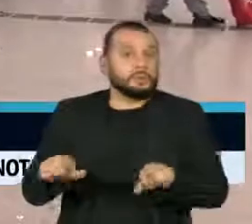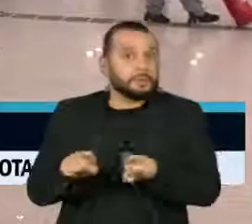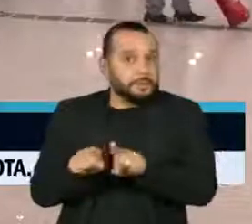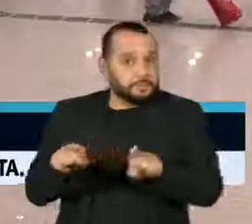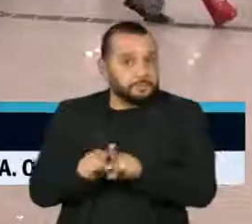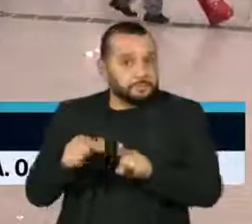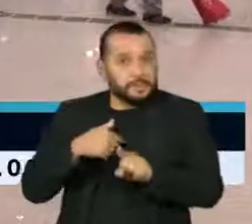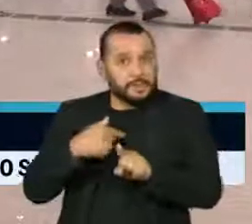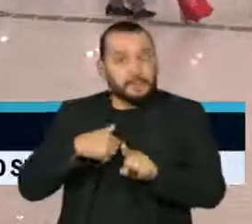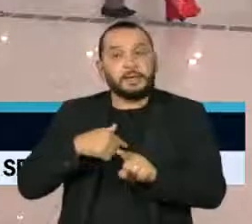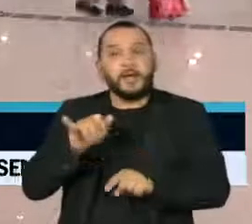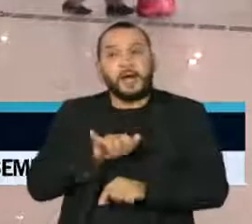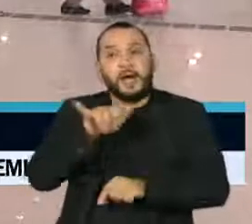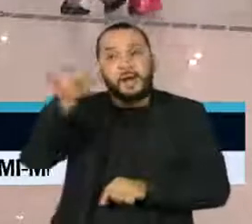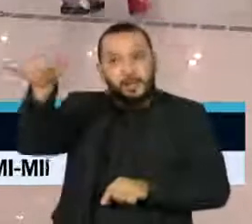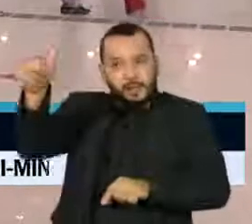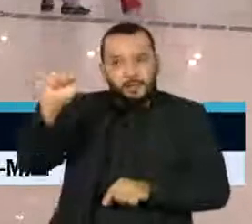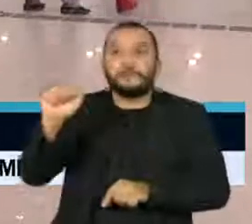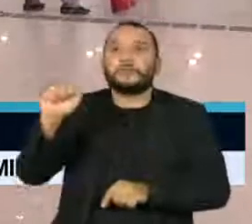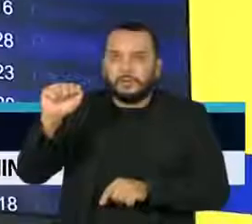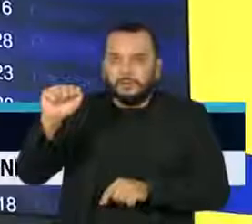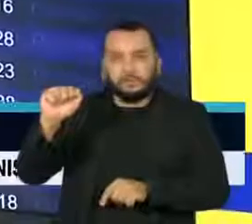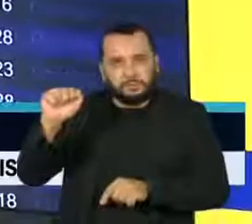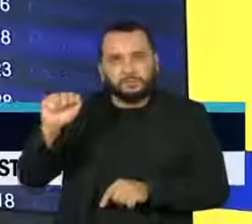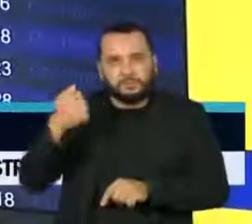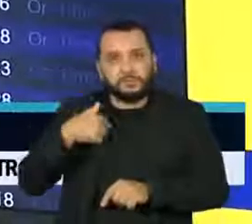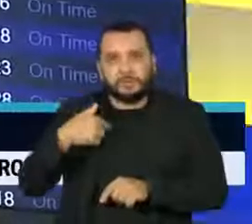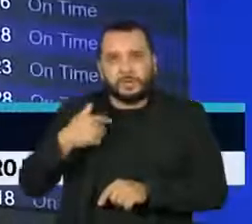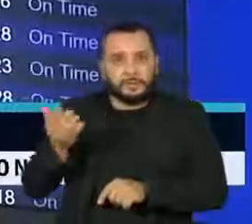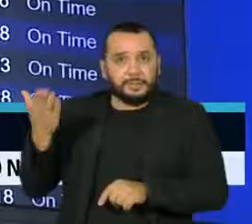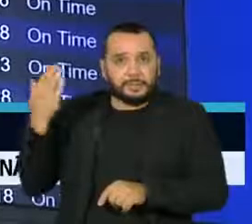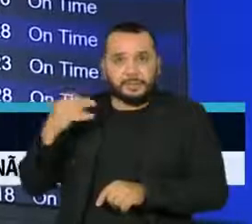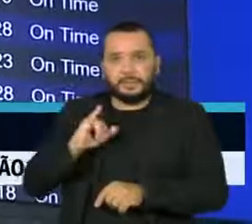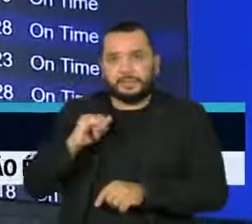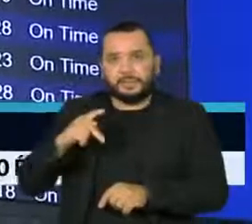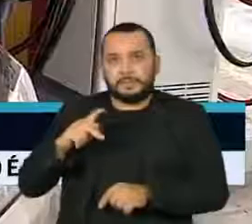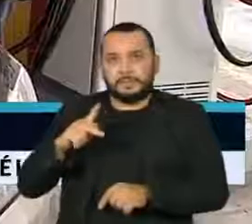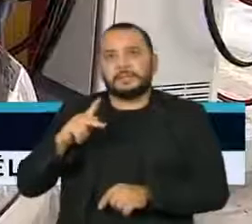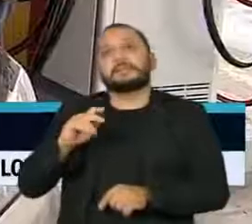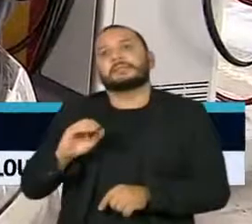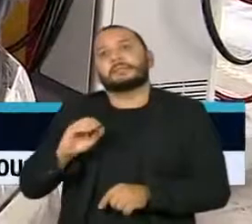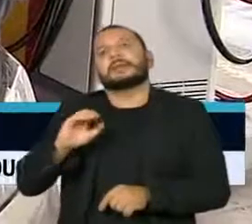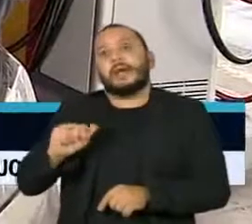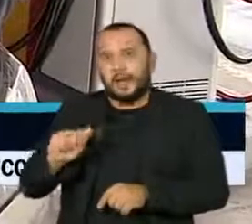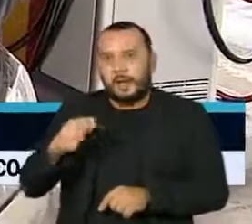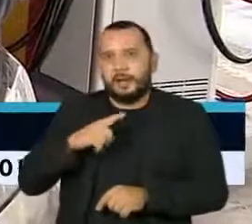veio das passagens aéreas. Na soma geral, a prévia do índice oficial subiu